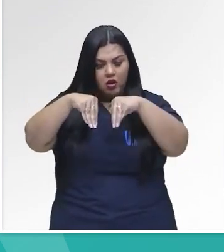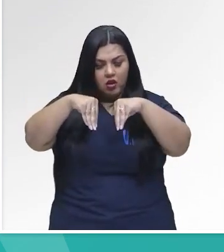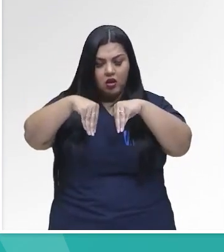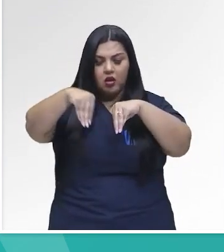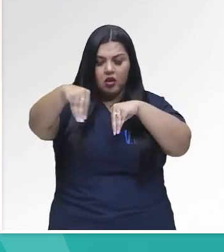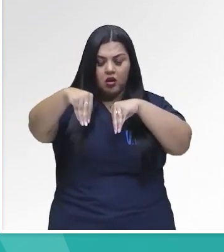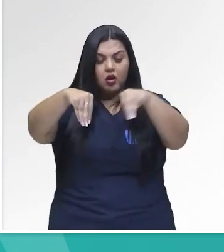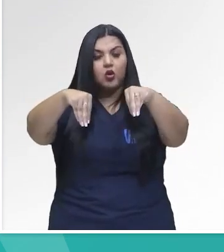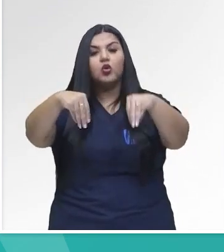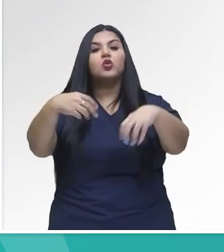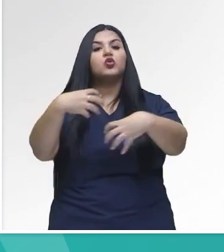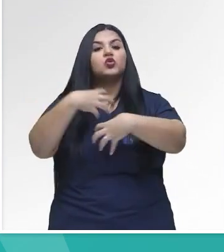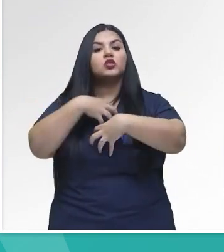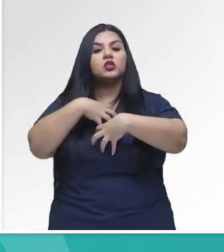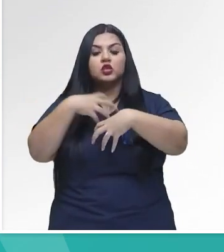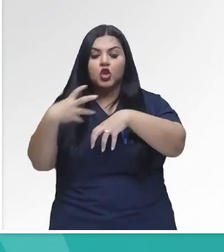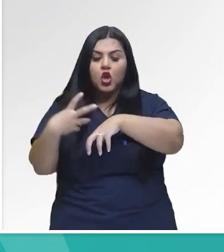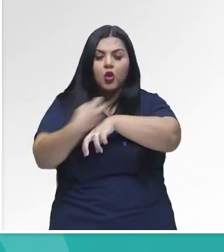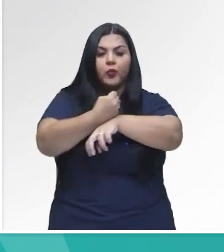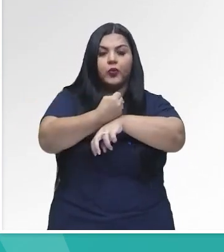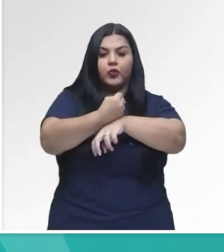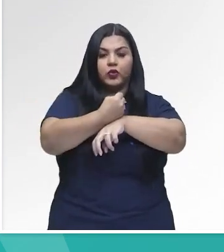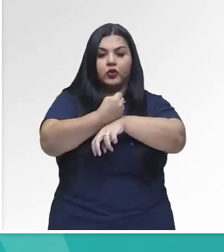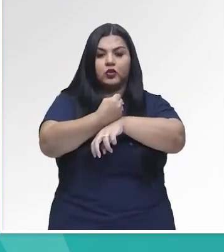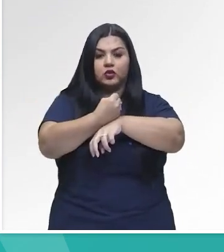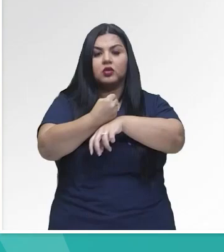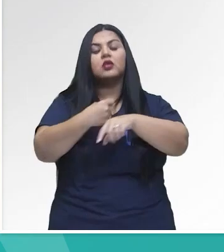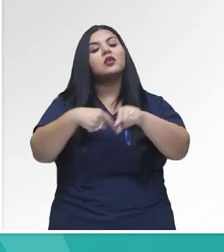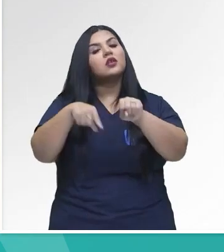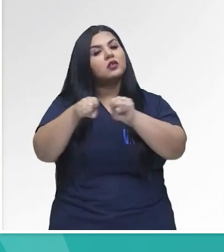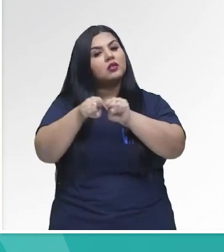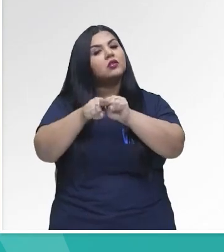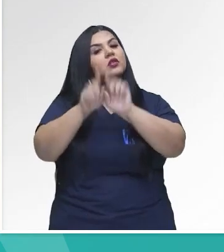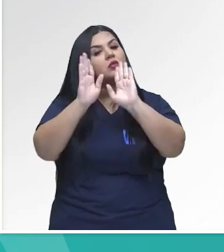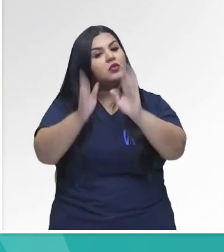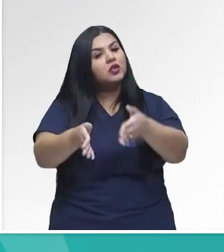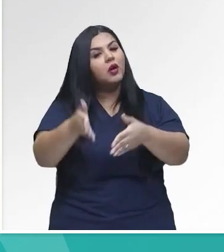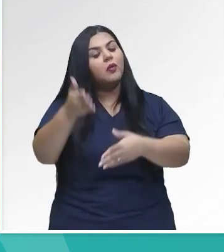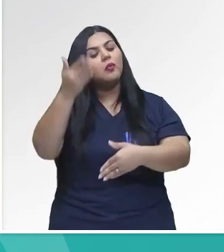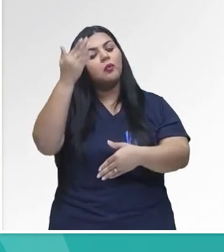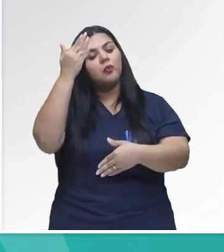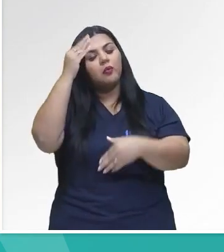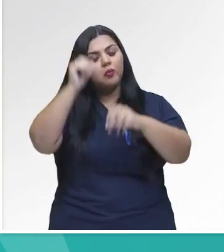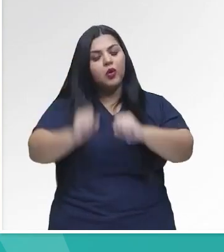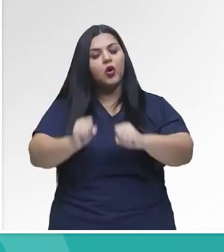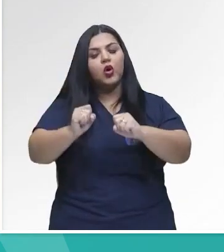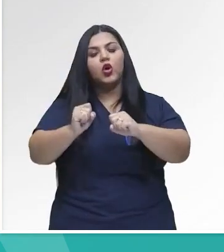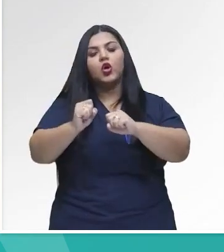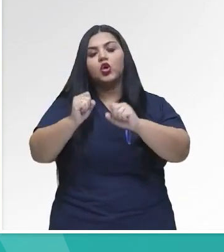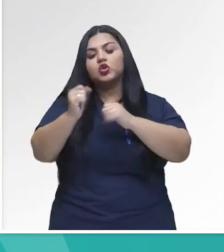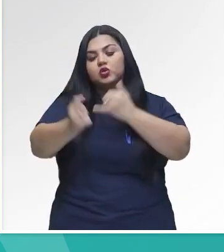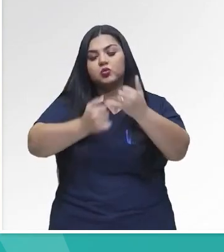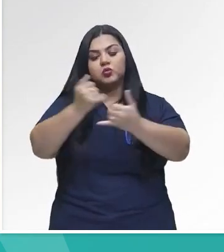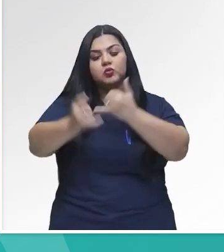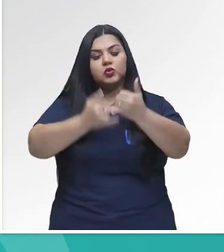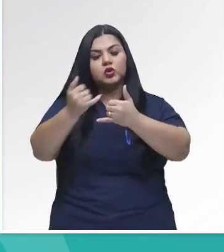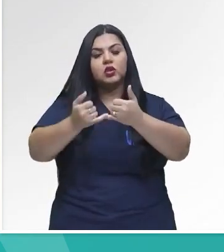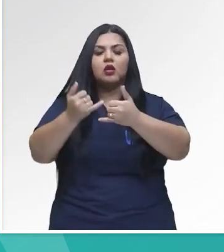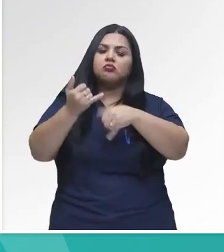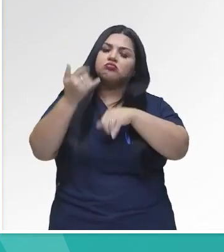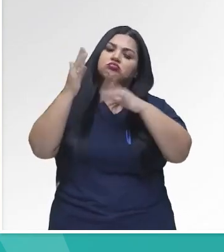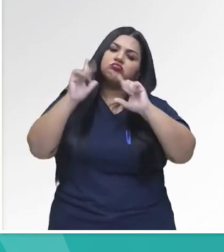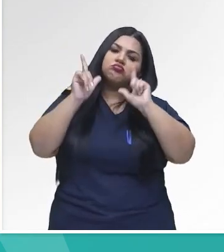e a maneira que ela captura também, a gente já pode jogar tranquilamente. E outra coisa, gente, no jogo